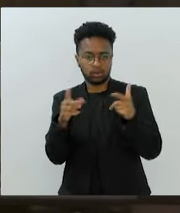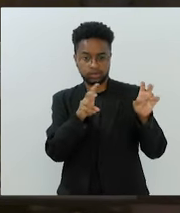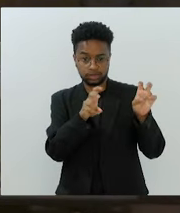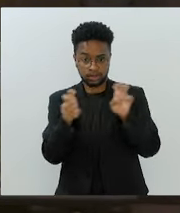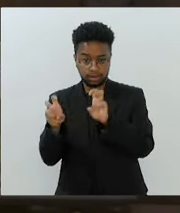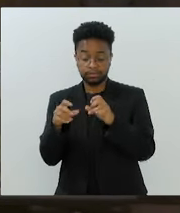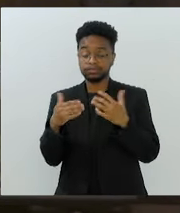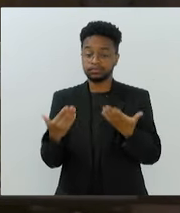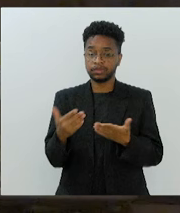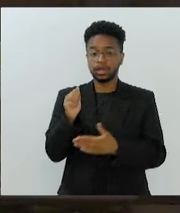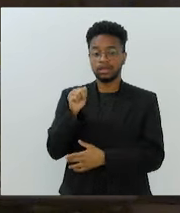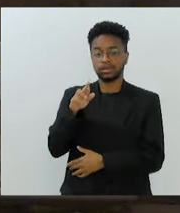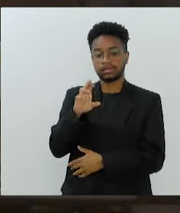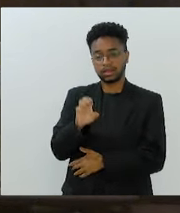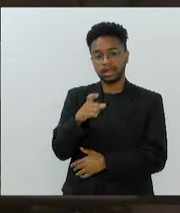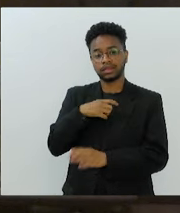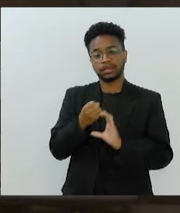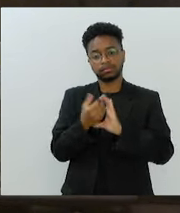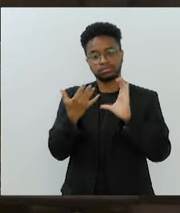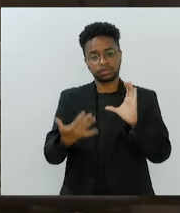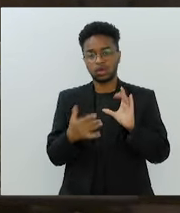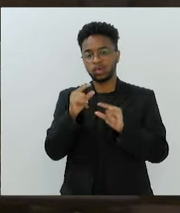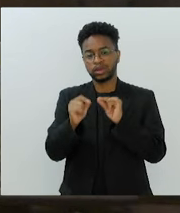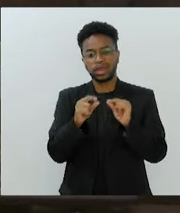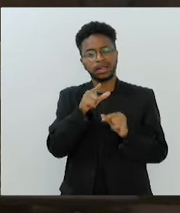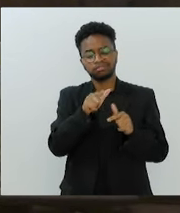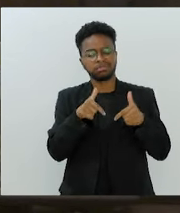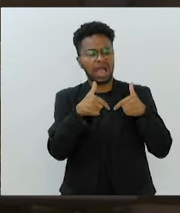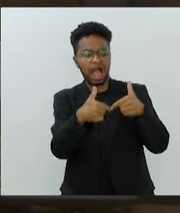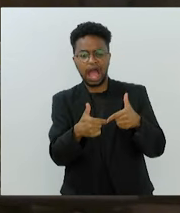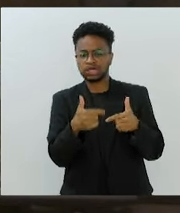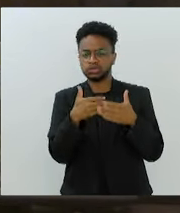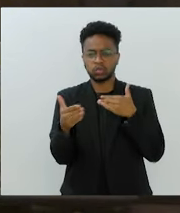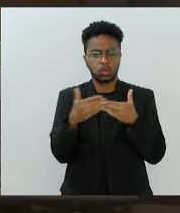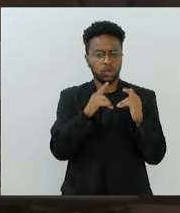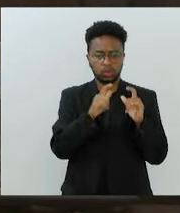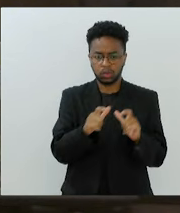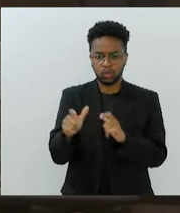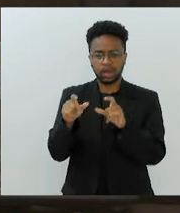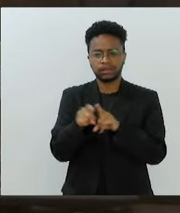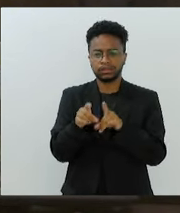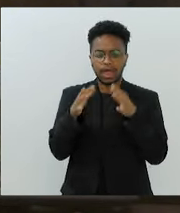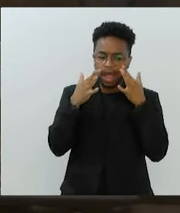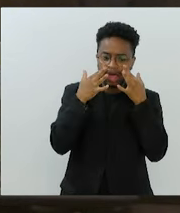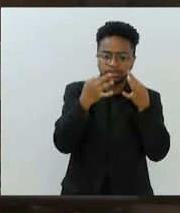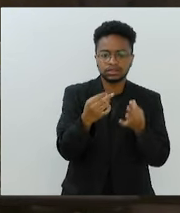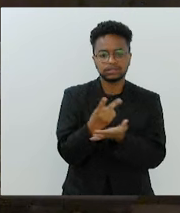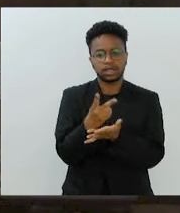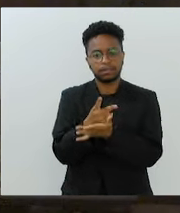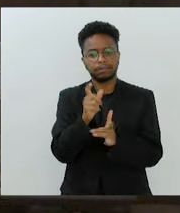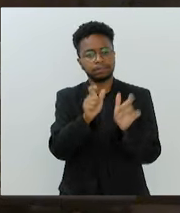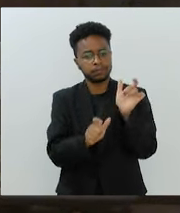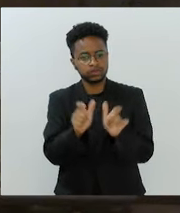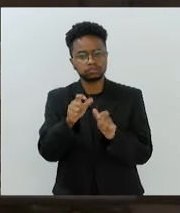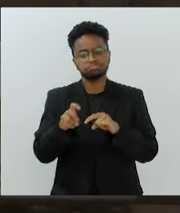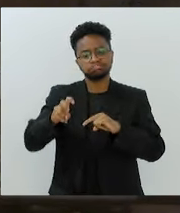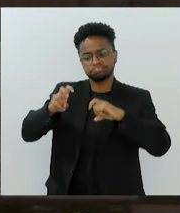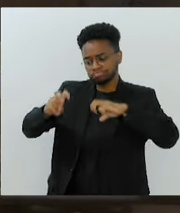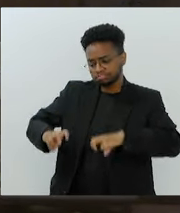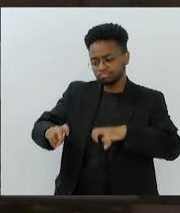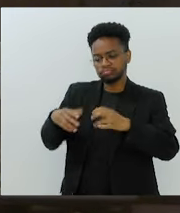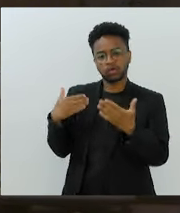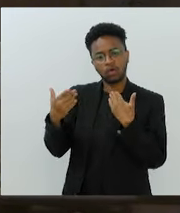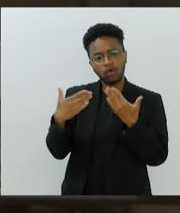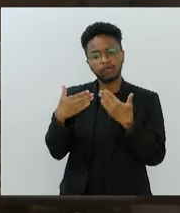ele tem isso, né? Ele se mete em tudo que é canto, ouve as pessoas, senta no chão, prova